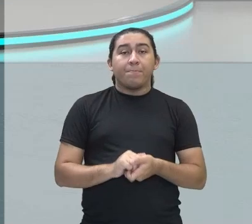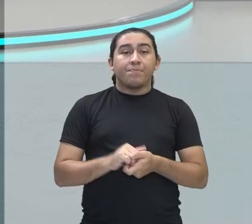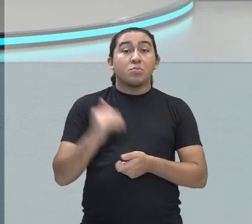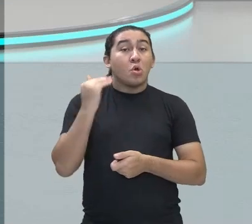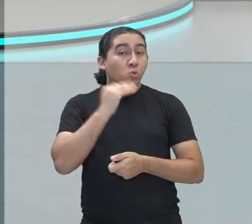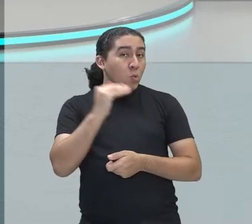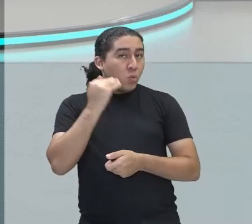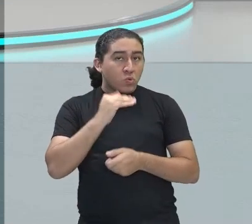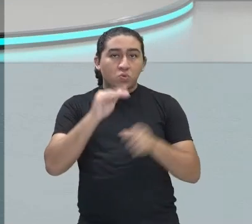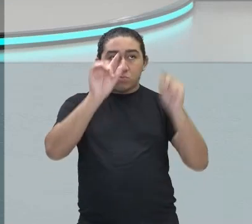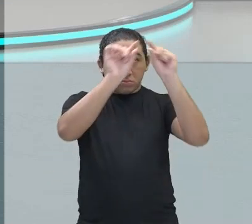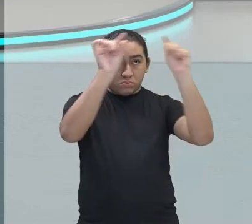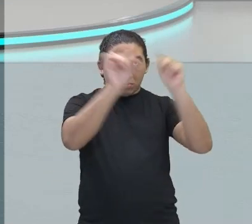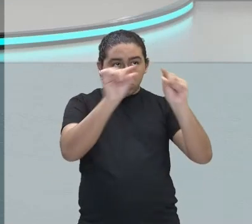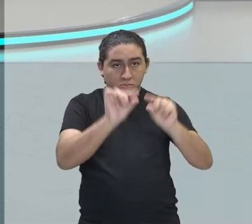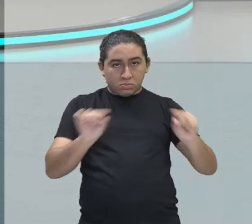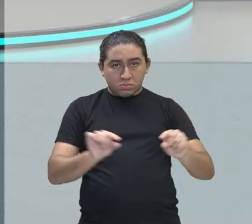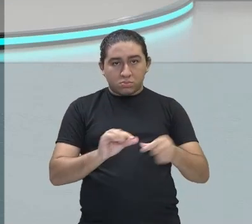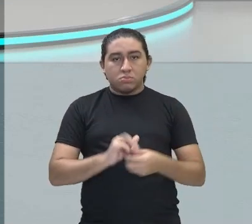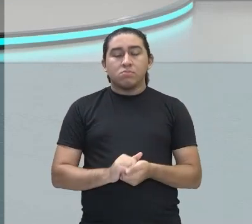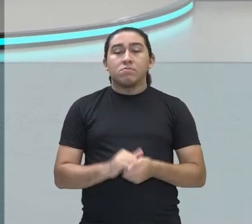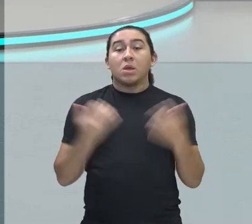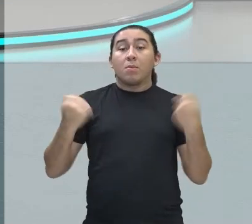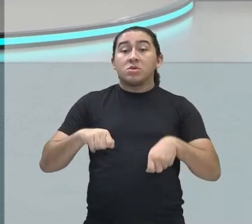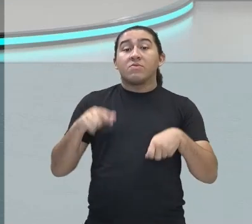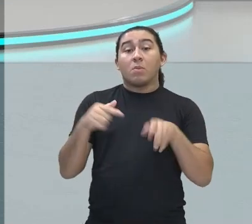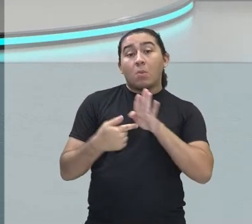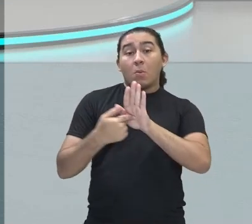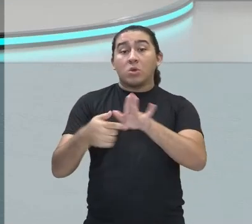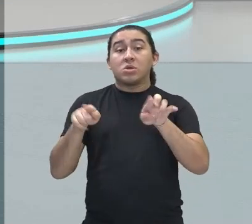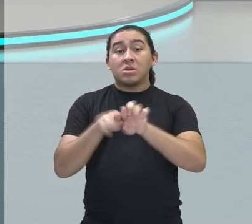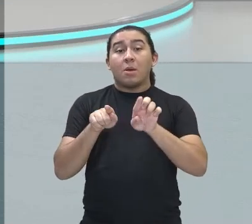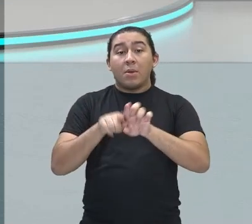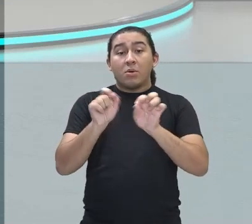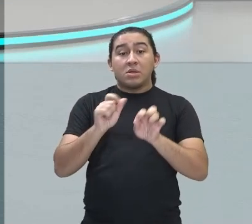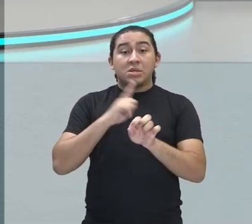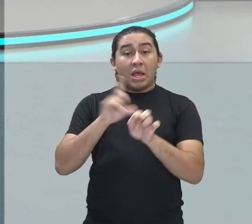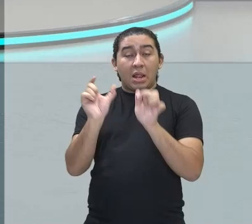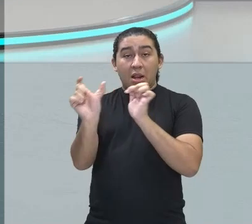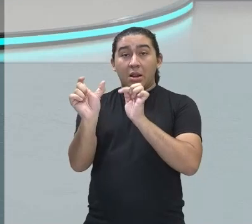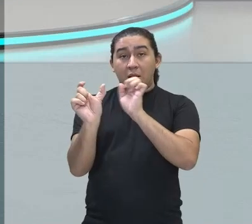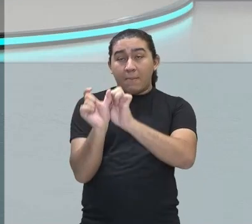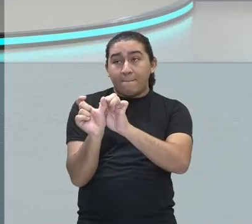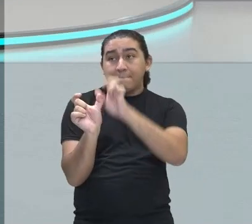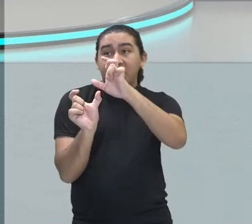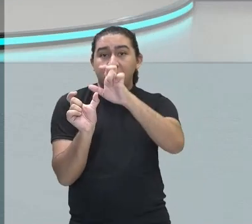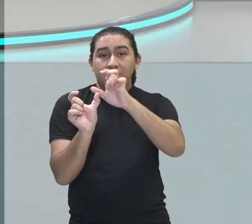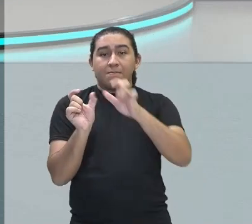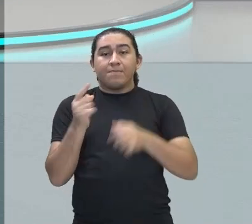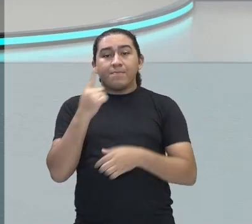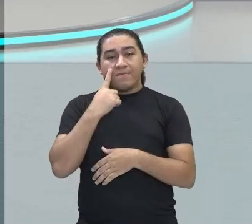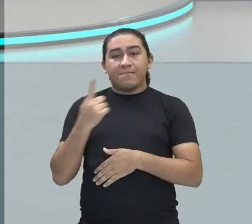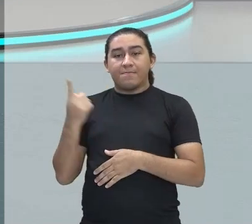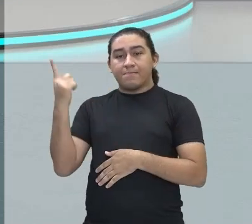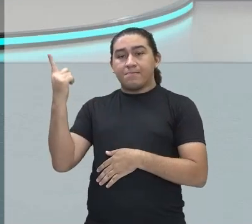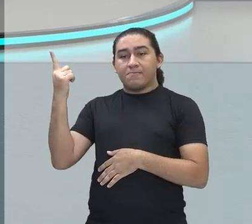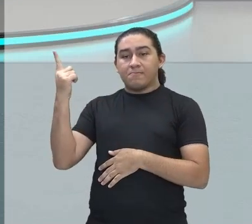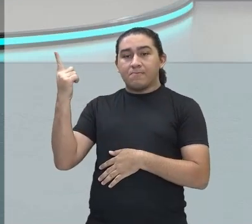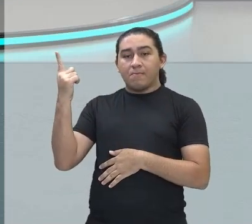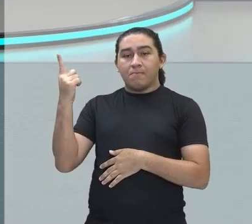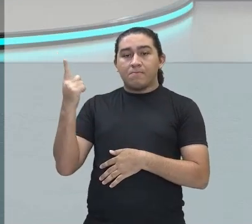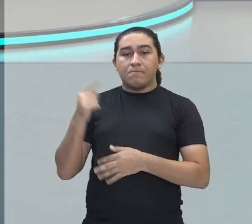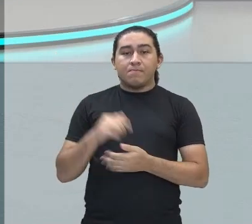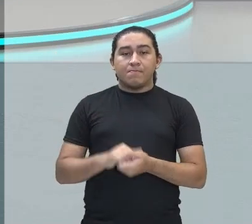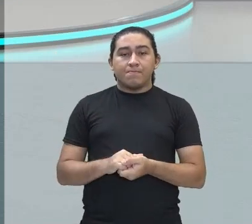eram assimétricos. É possível apontar a maiúscula alegorizante, desesperança e